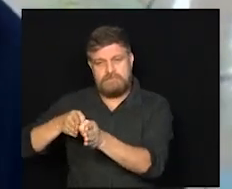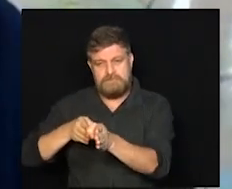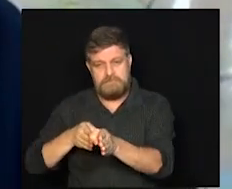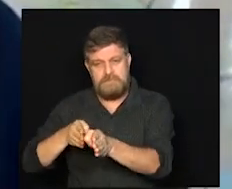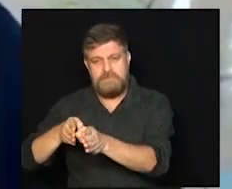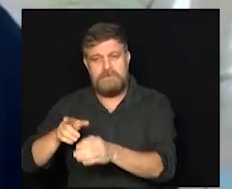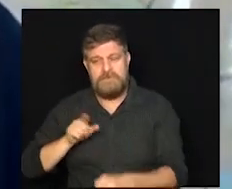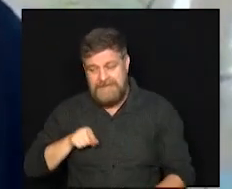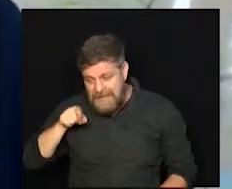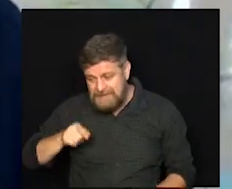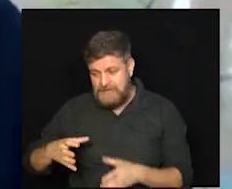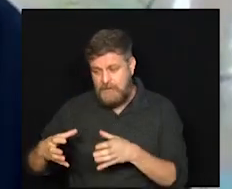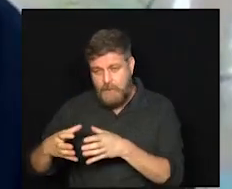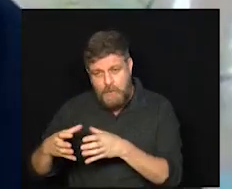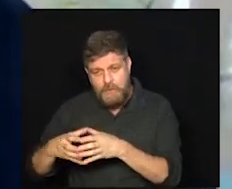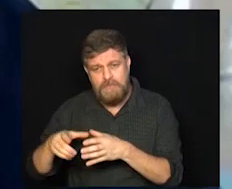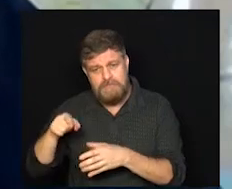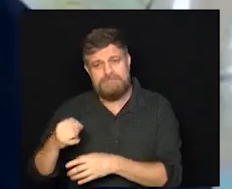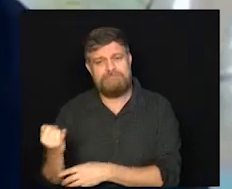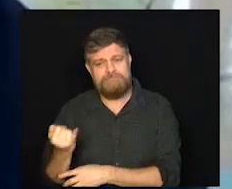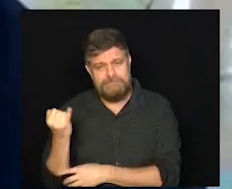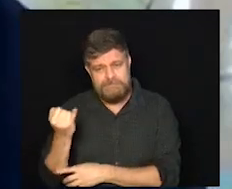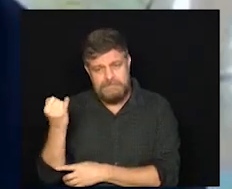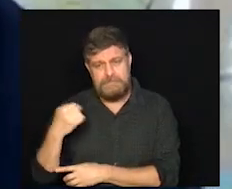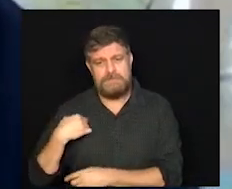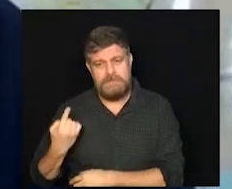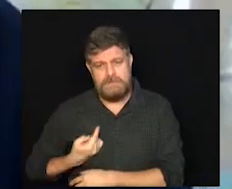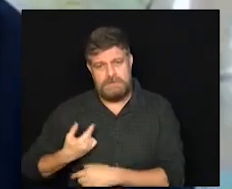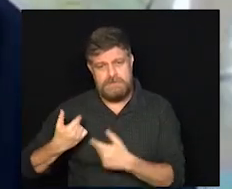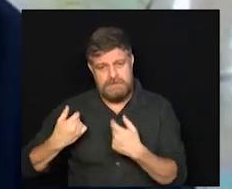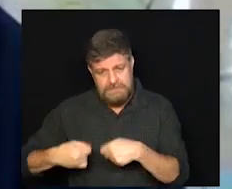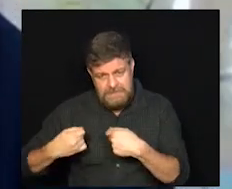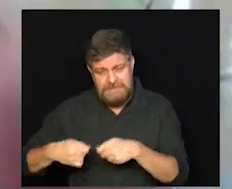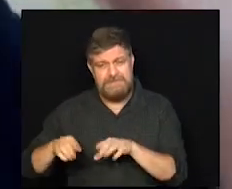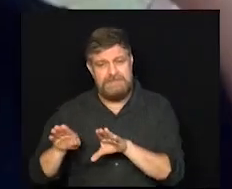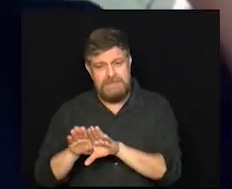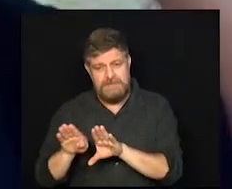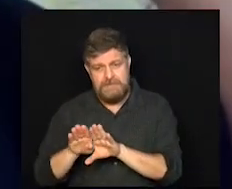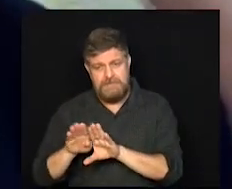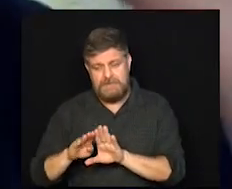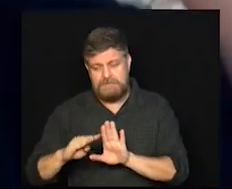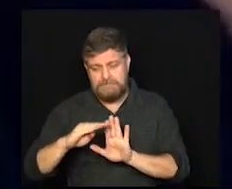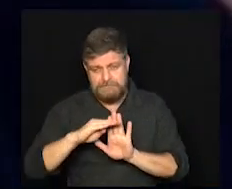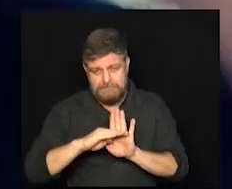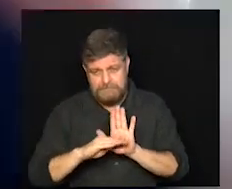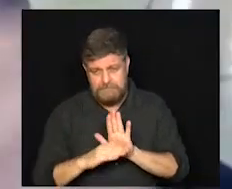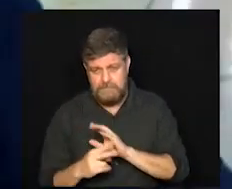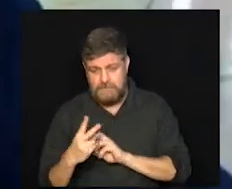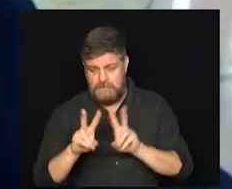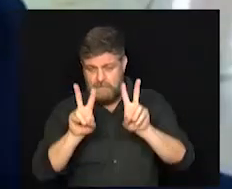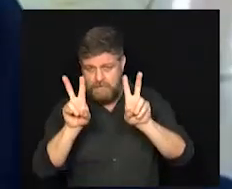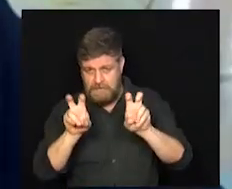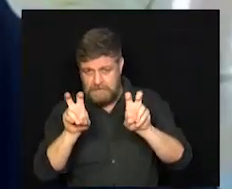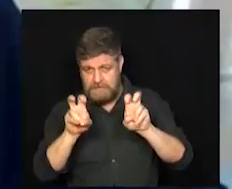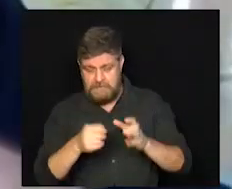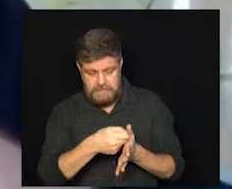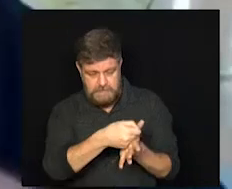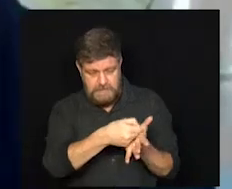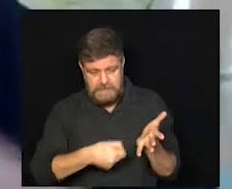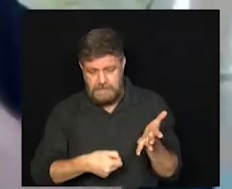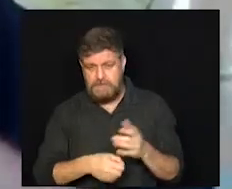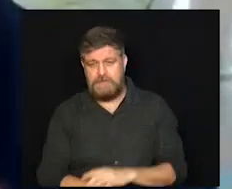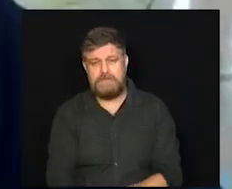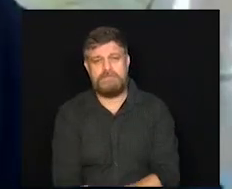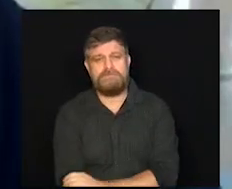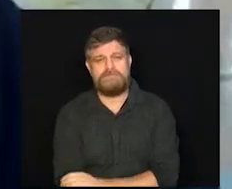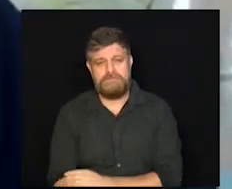nessa região muito importante, e nós precisamos aqui colocar, então, os dois temas no nosso relatório. E,